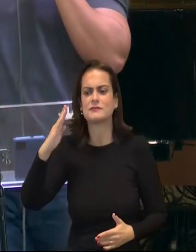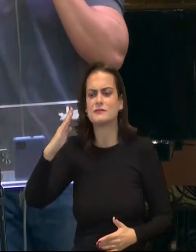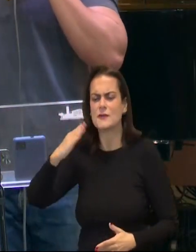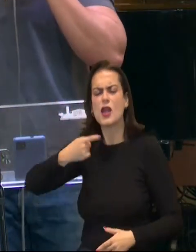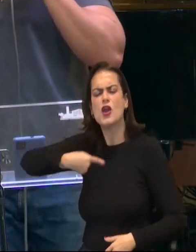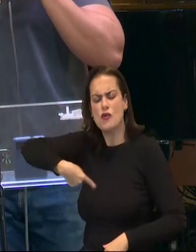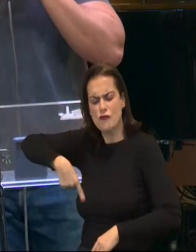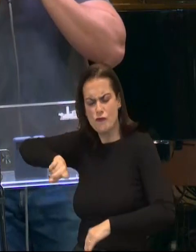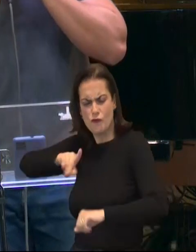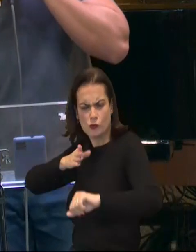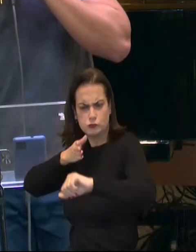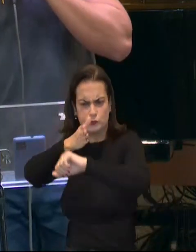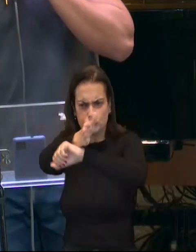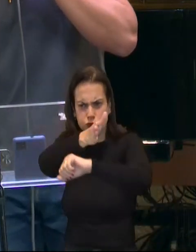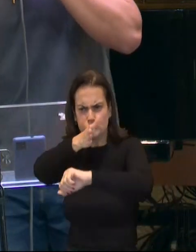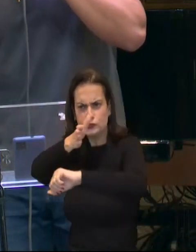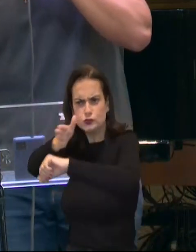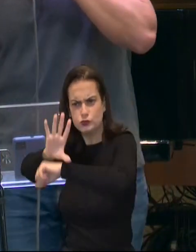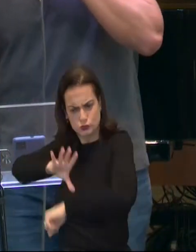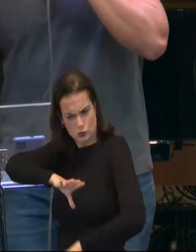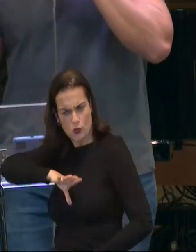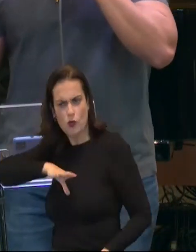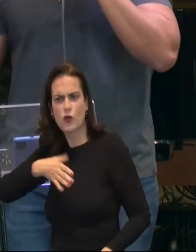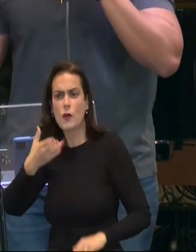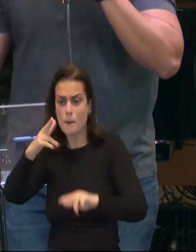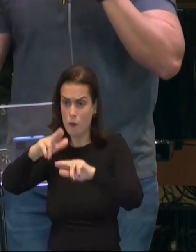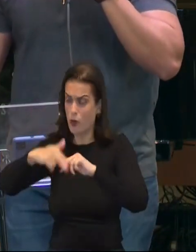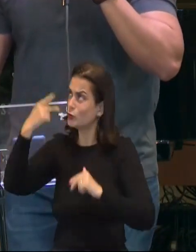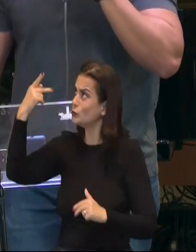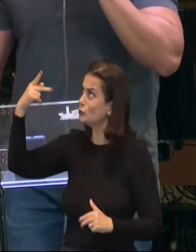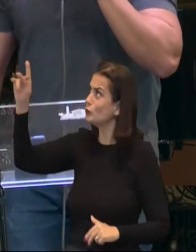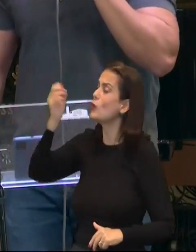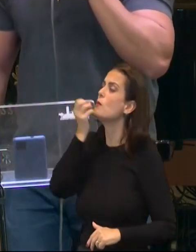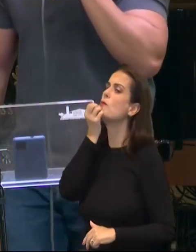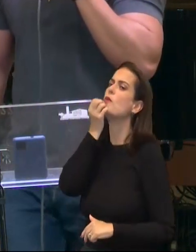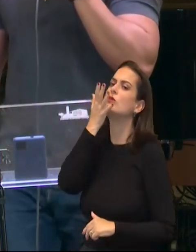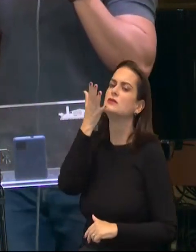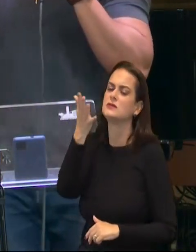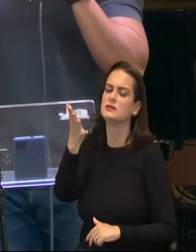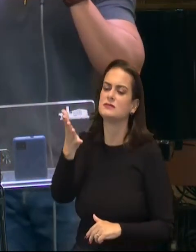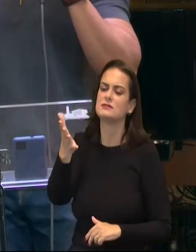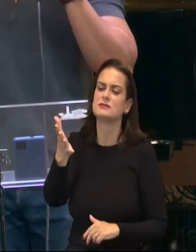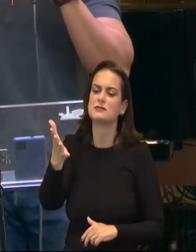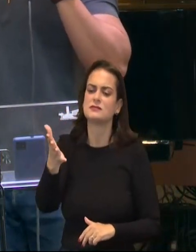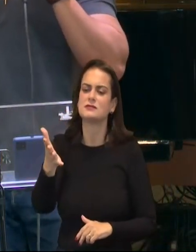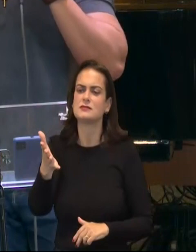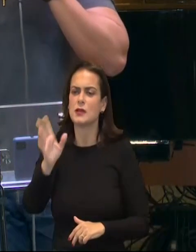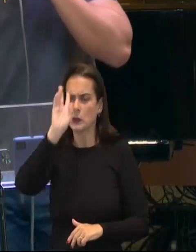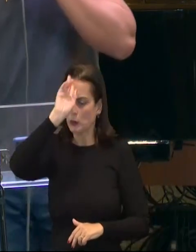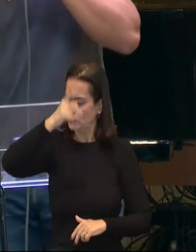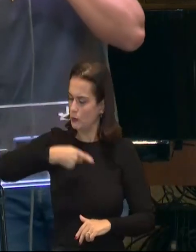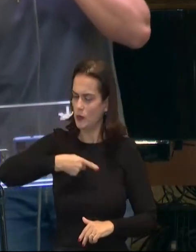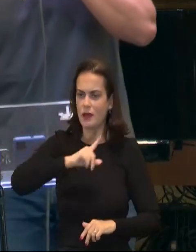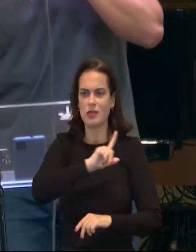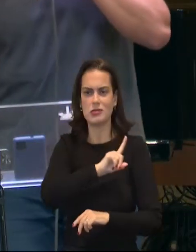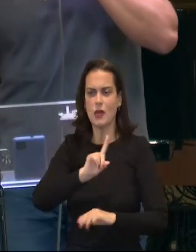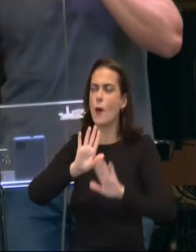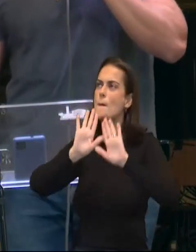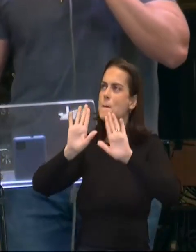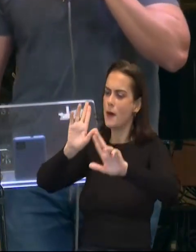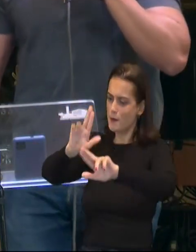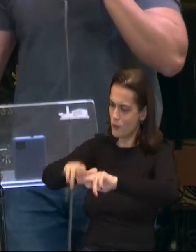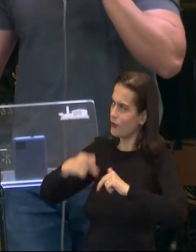romper barreiras, levar tua bondade, menos de mim mesmo, mais a